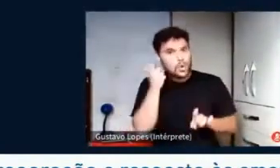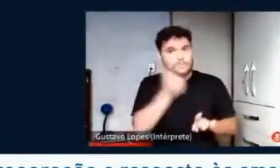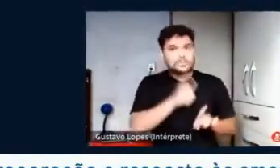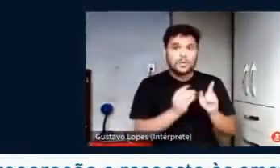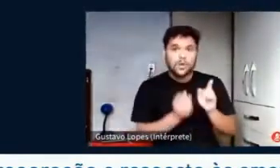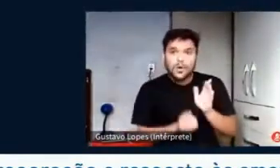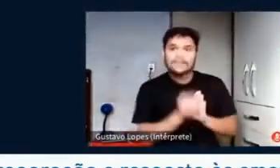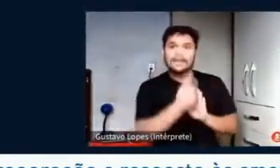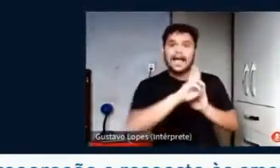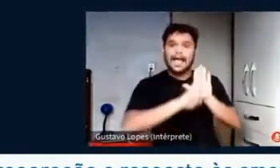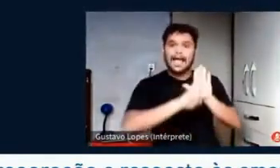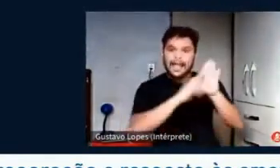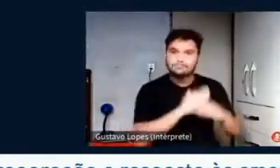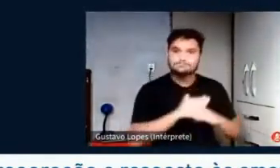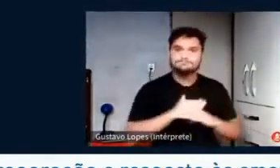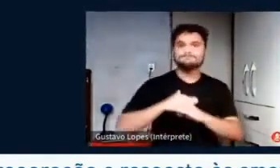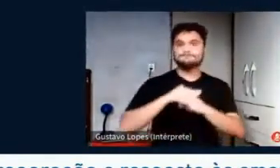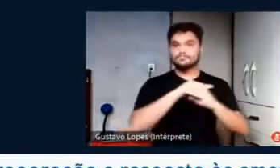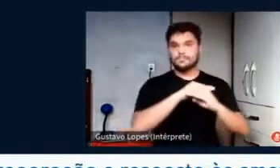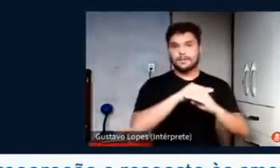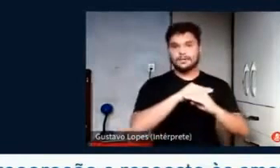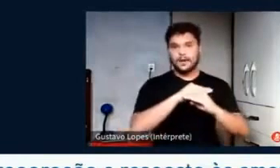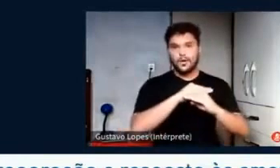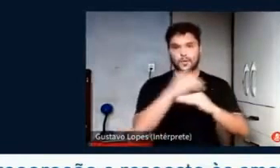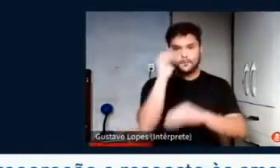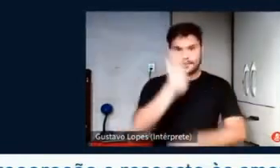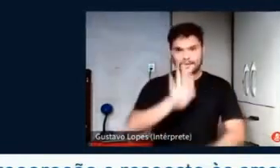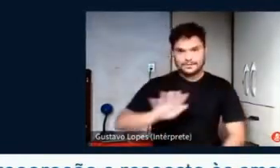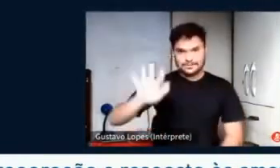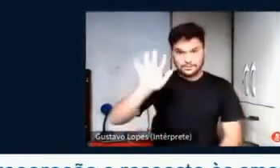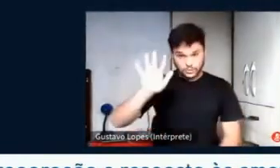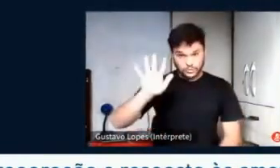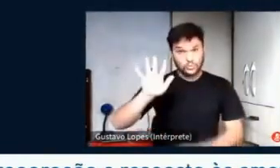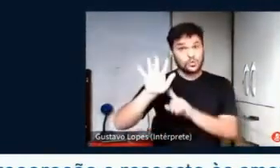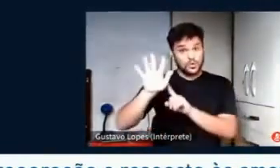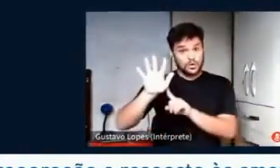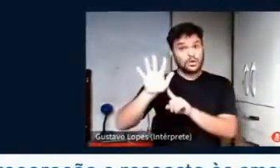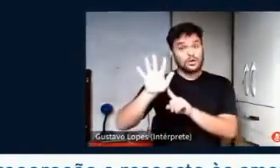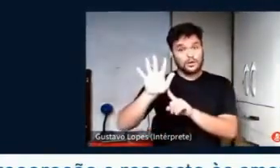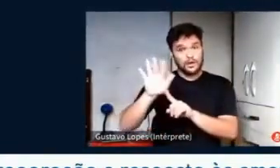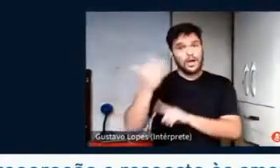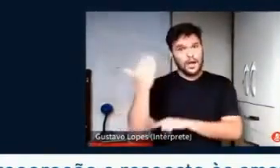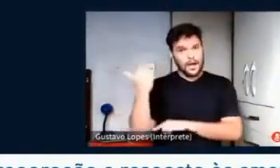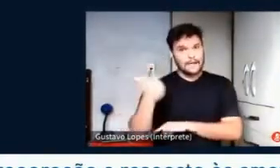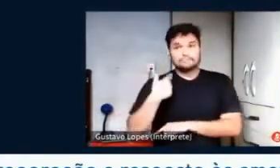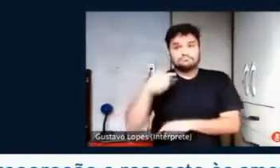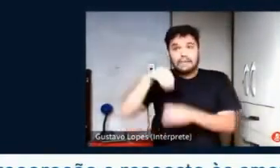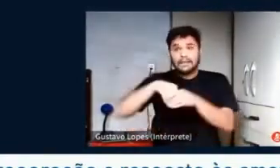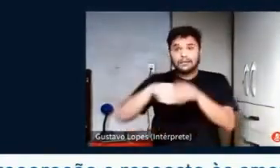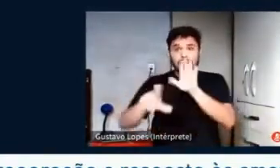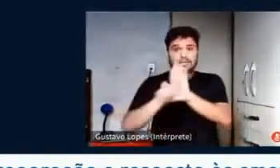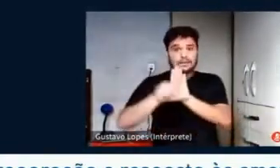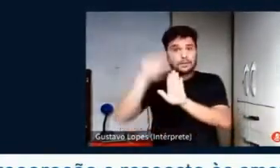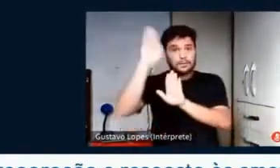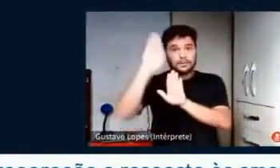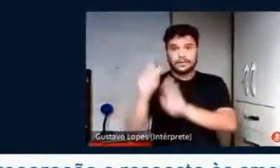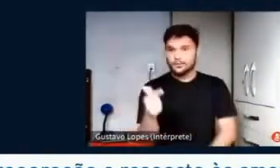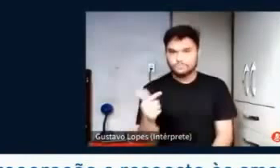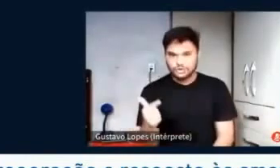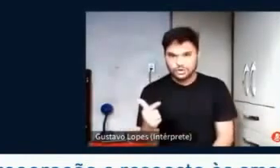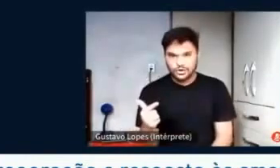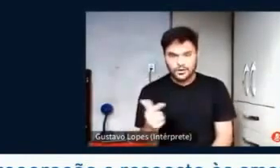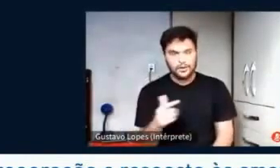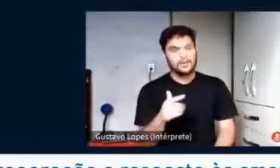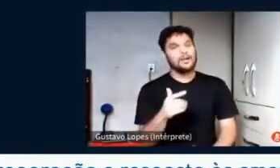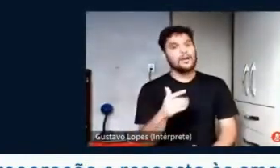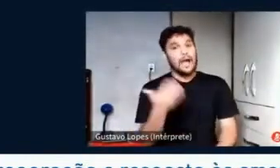Internacional, ou seja, colocando esse regulamento no arcabouço jurídico brasileiro, coisa que não estava ainda feito, nós achávamos